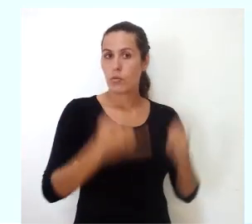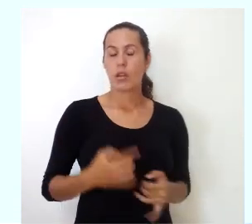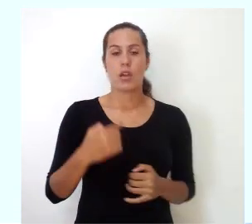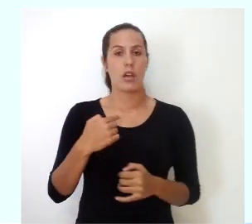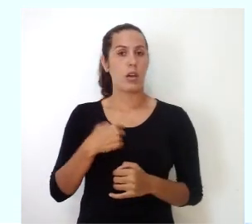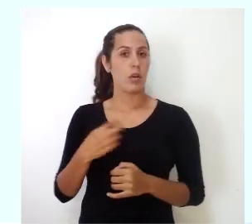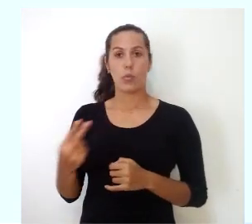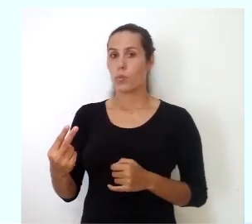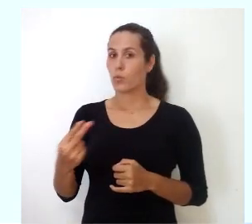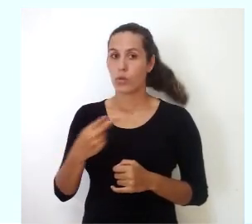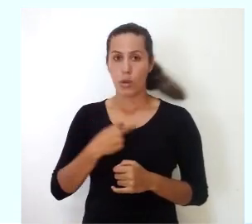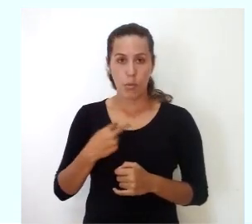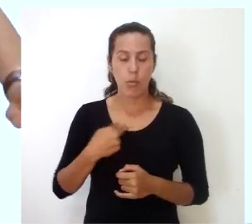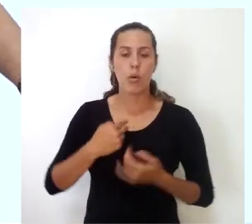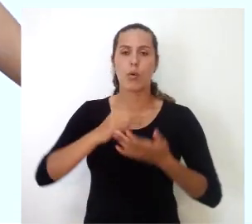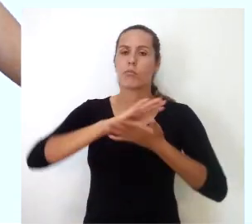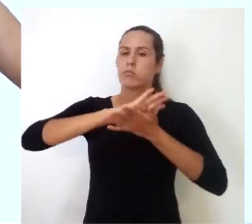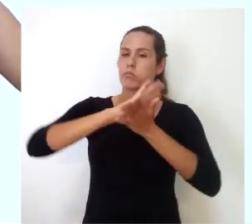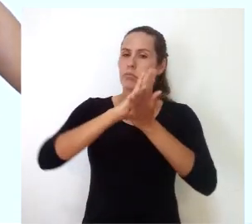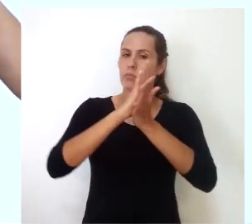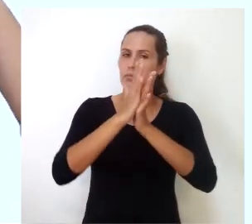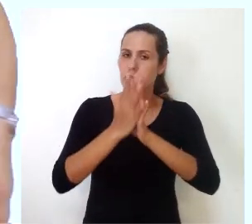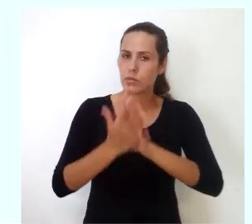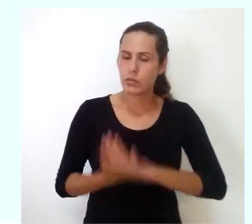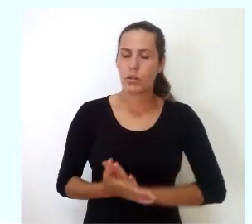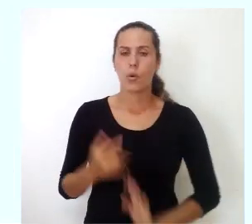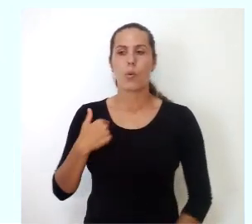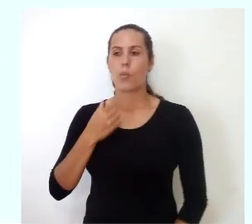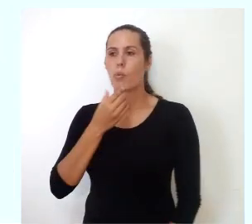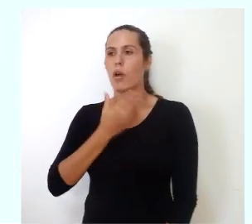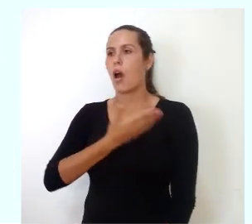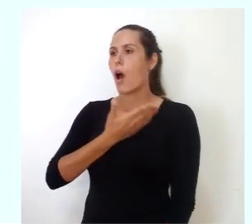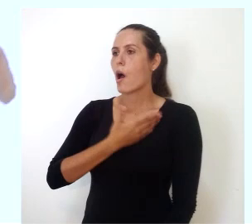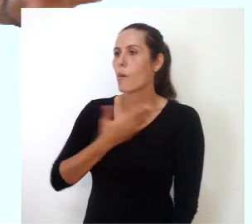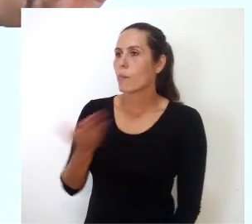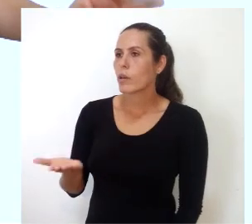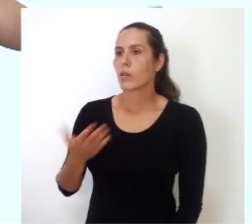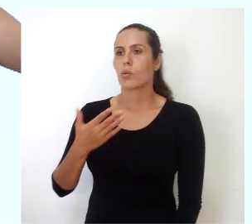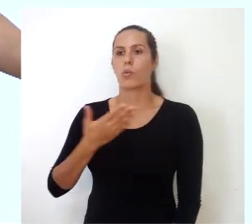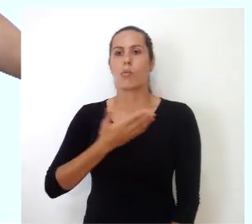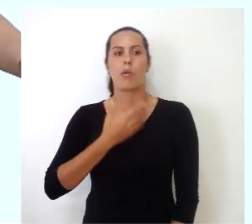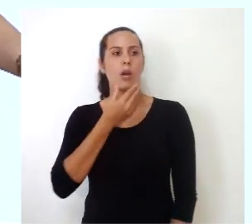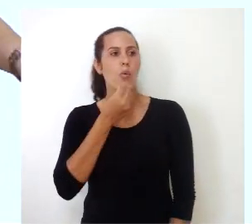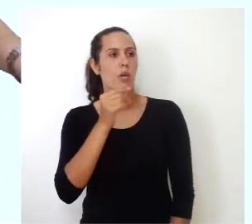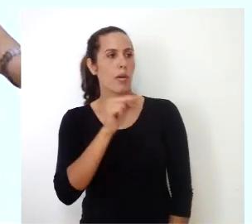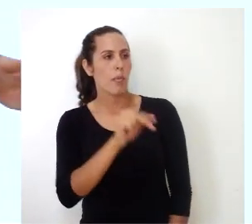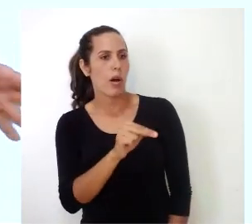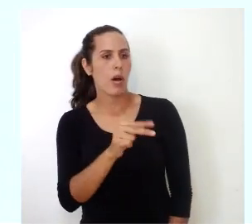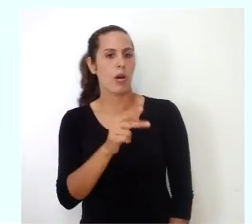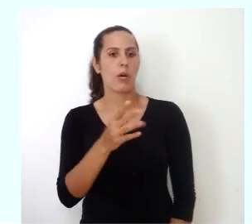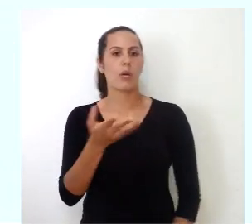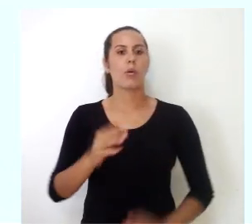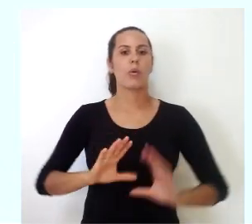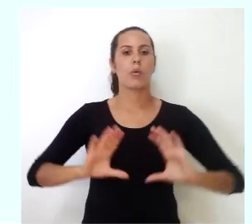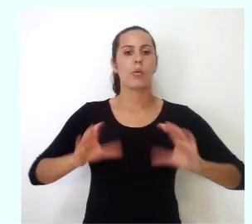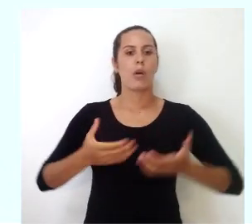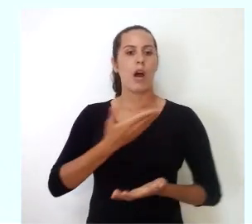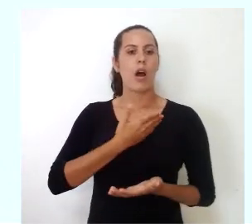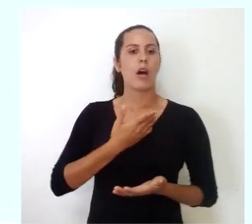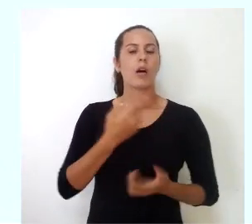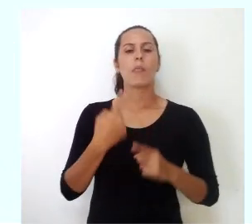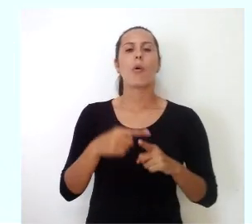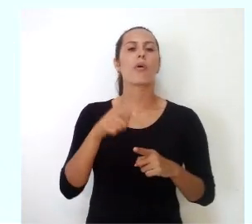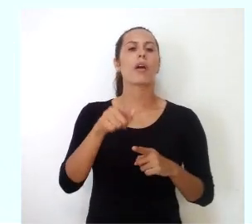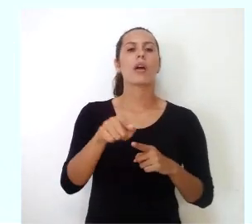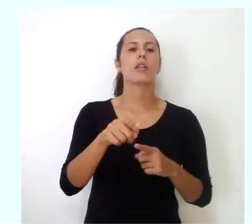ter preconceito com o meu amigo, com o meu irmão, com o meu colega de turma, porque ele